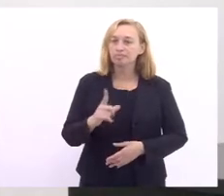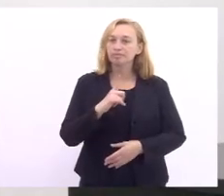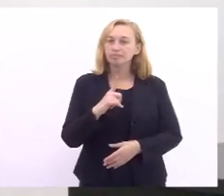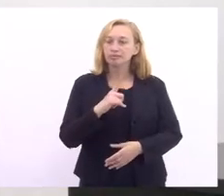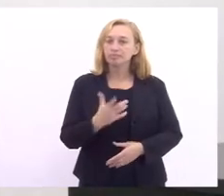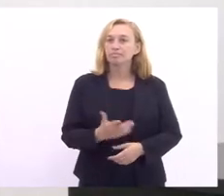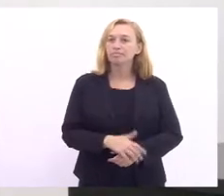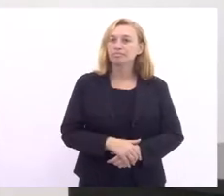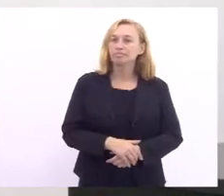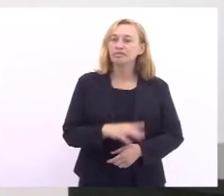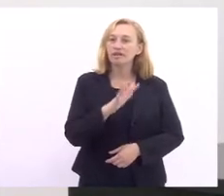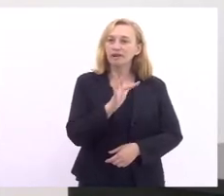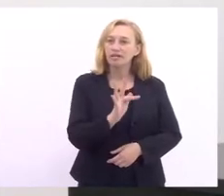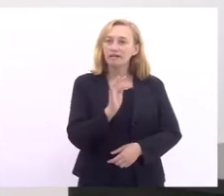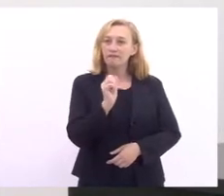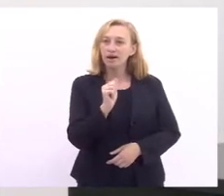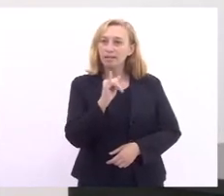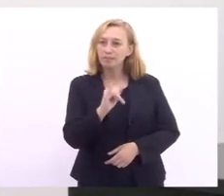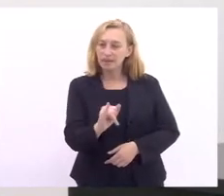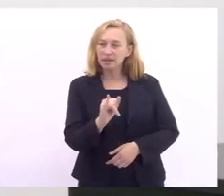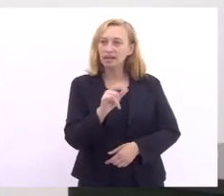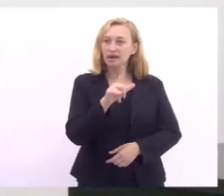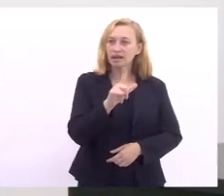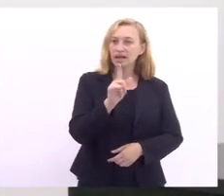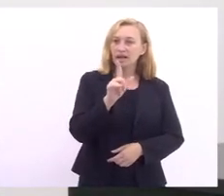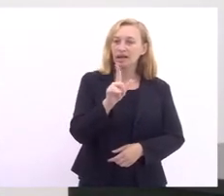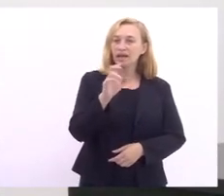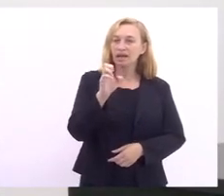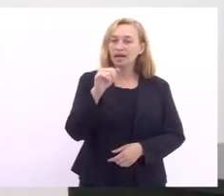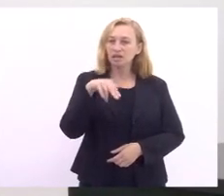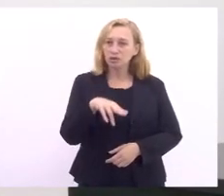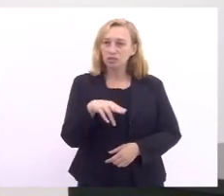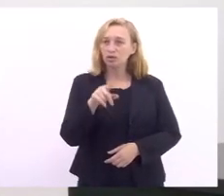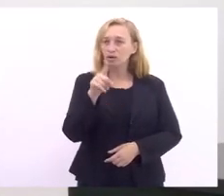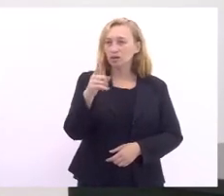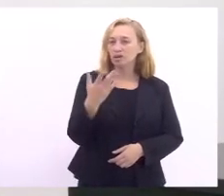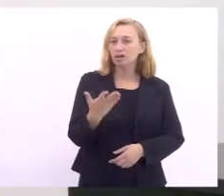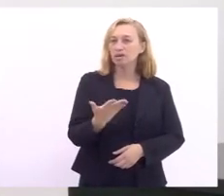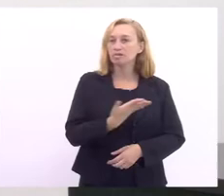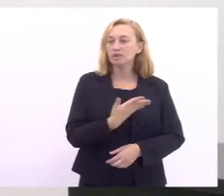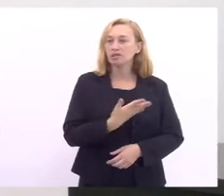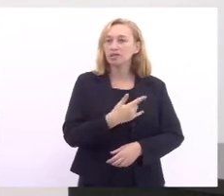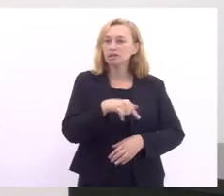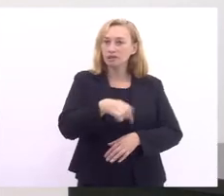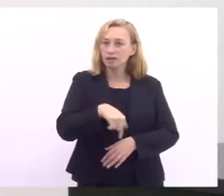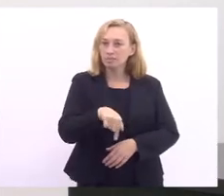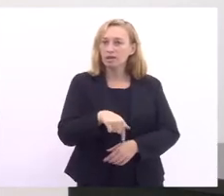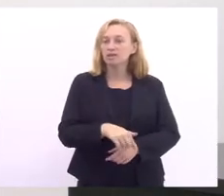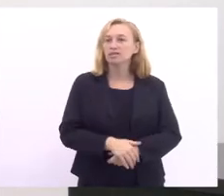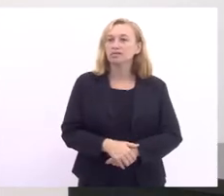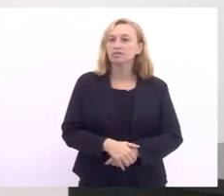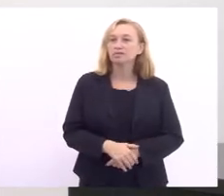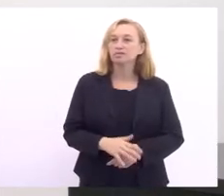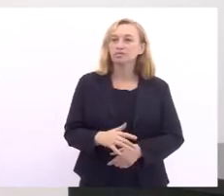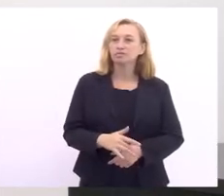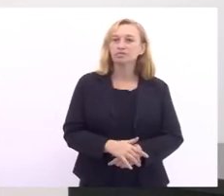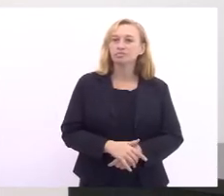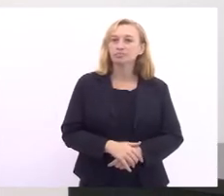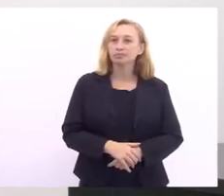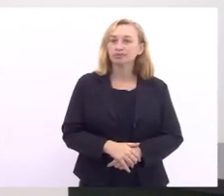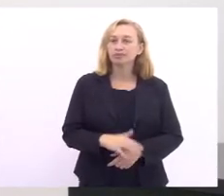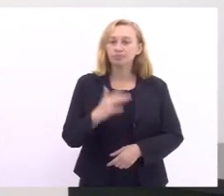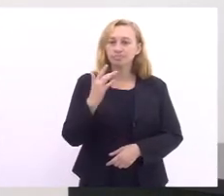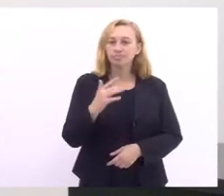dentro né a Fabi ou Lennon que é um super parceiro lá em Queimados e eu acho que